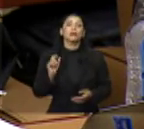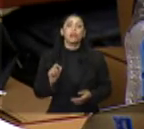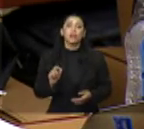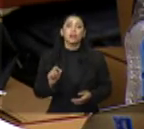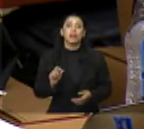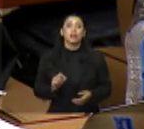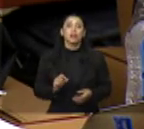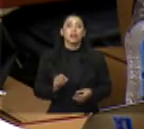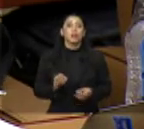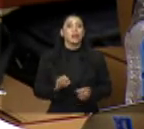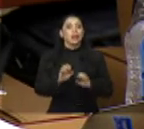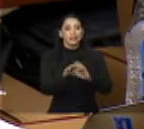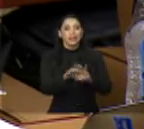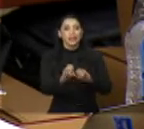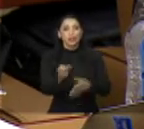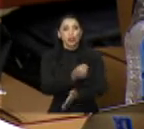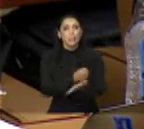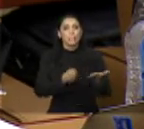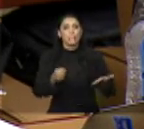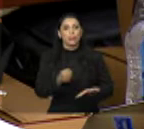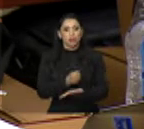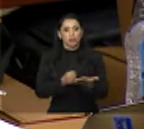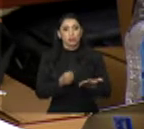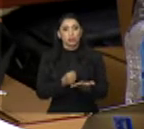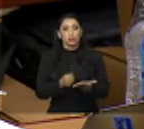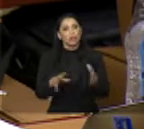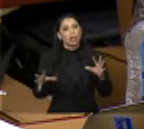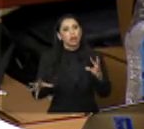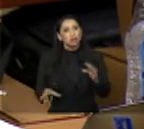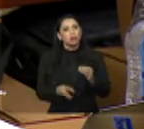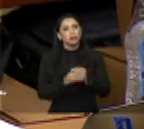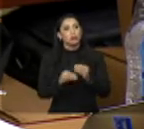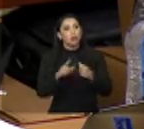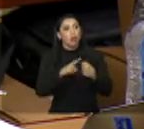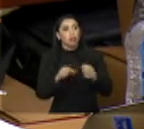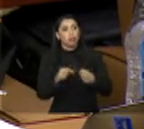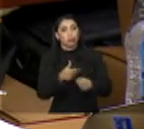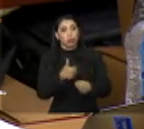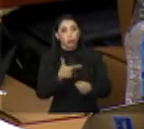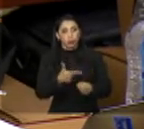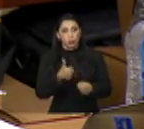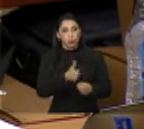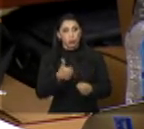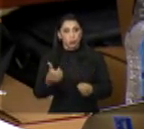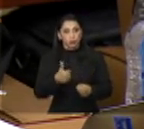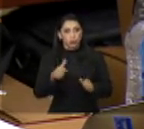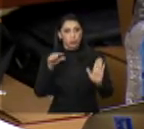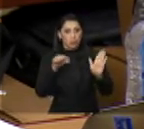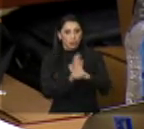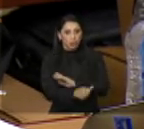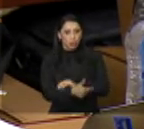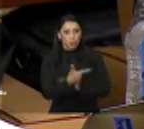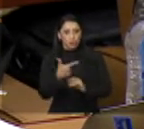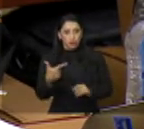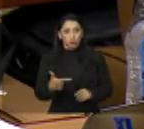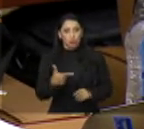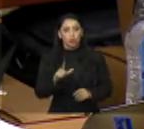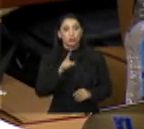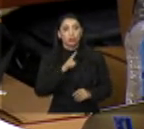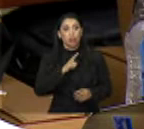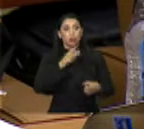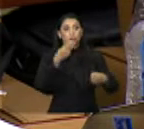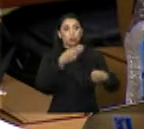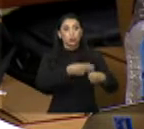Educação Básica a isso tudo se soma Presidente o artigo 211 parágrafo segundo que atribui aos